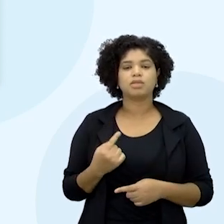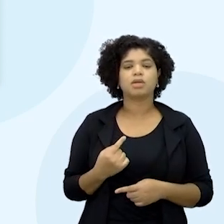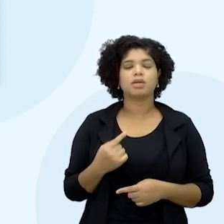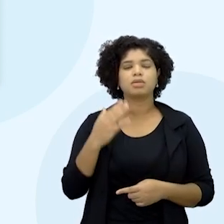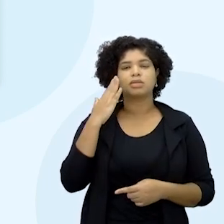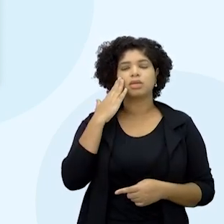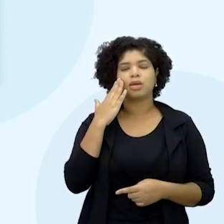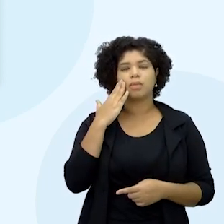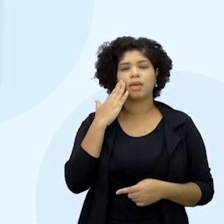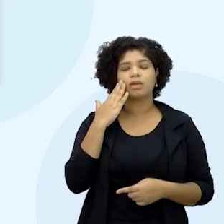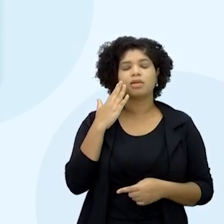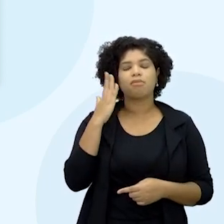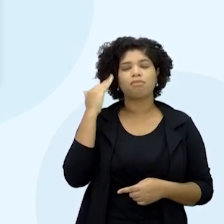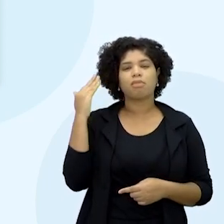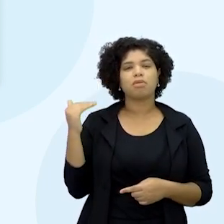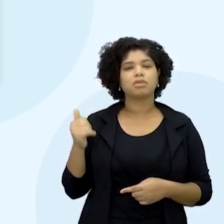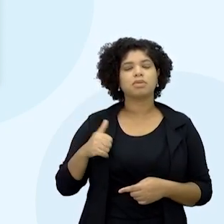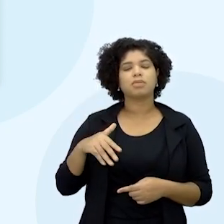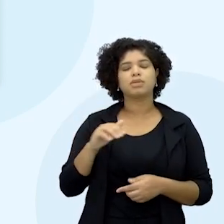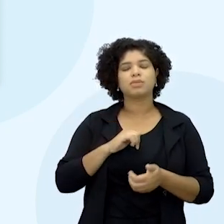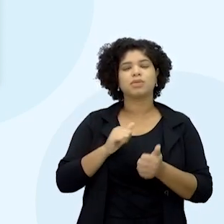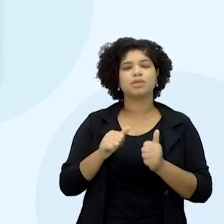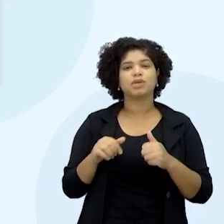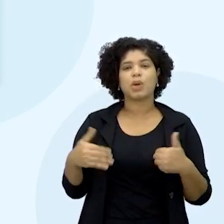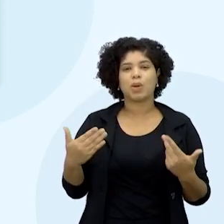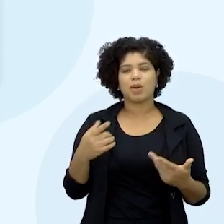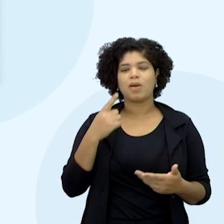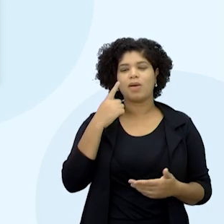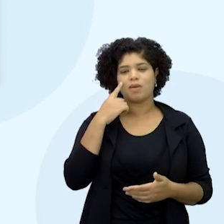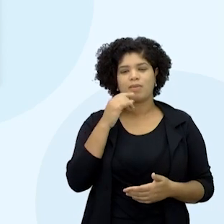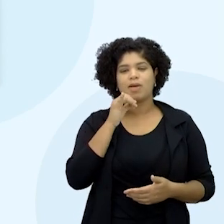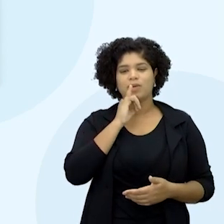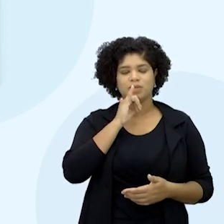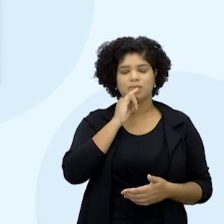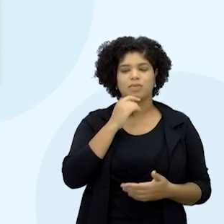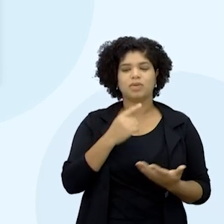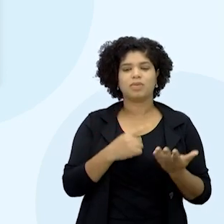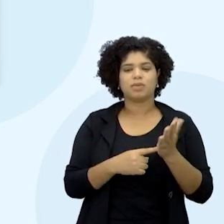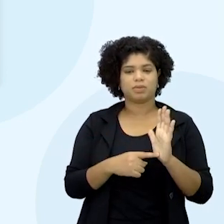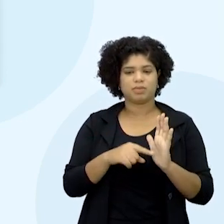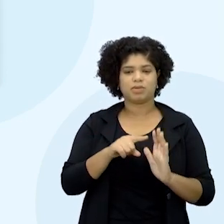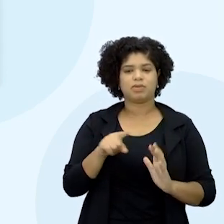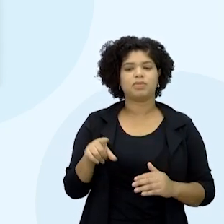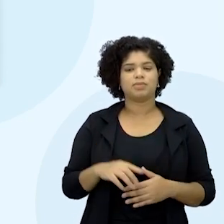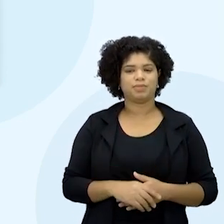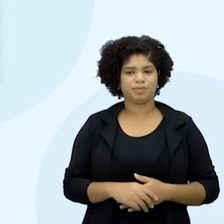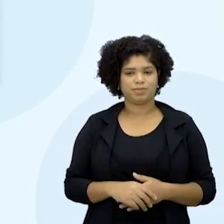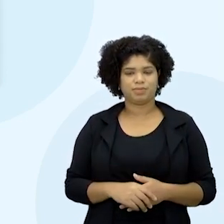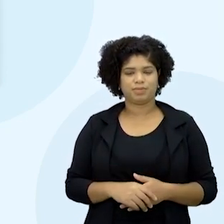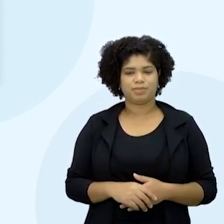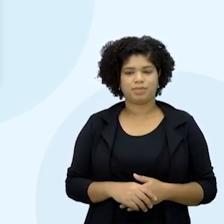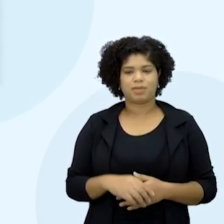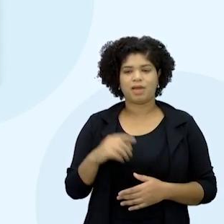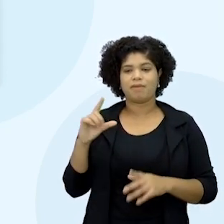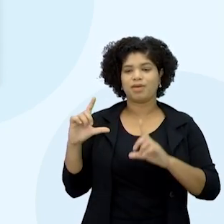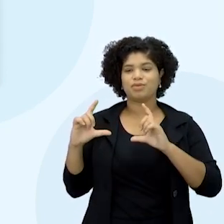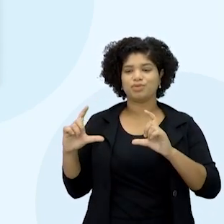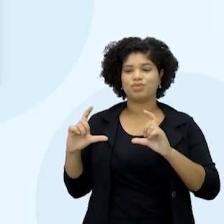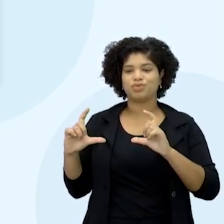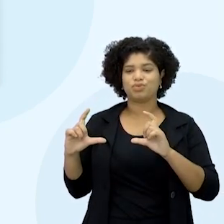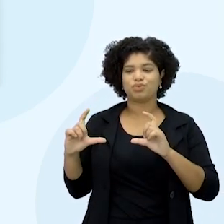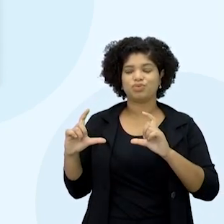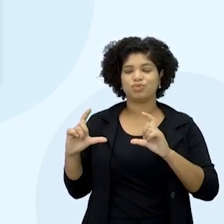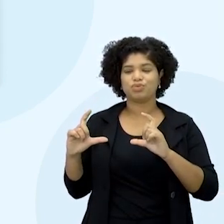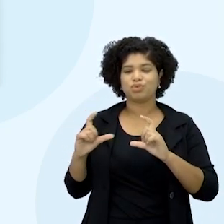quais são as mais divulgadas, quer dizer, eu trouxe aqui um exemplo, né? E aí, olhem no amarelinho, que vem por